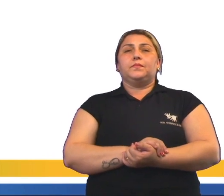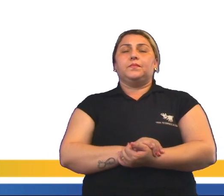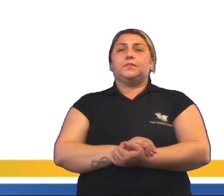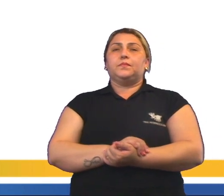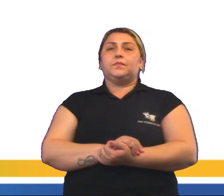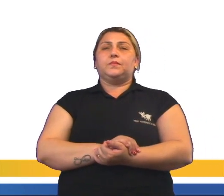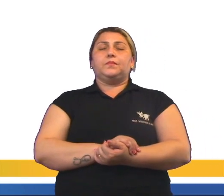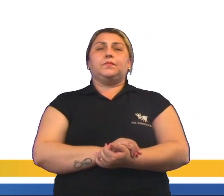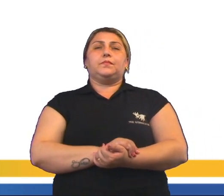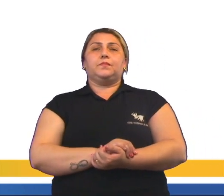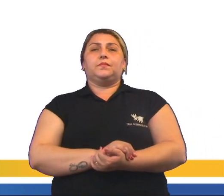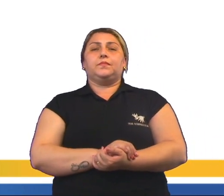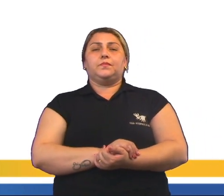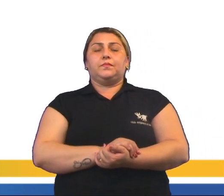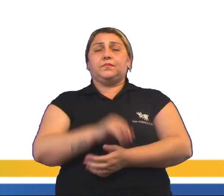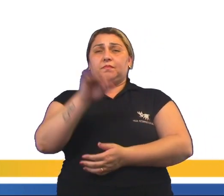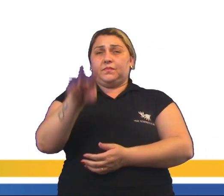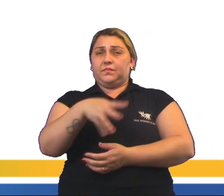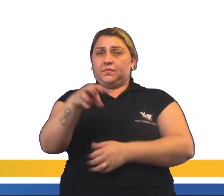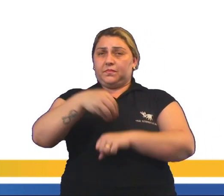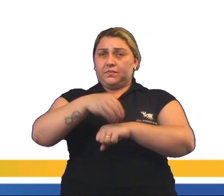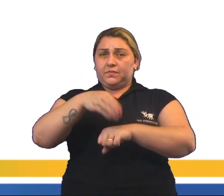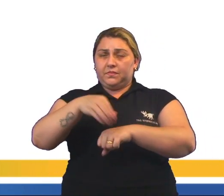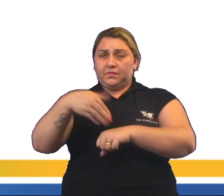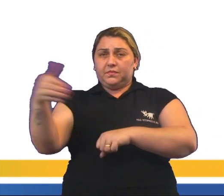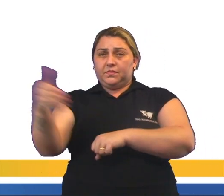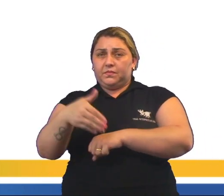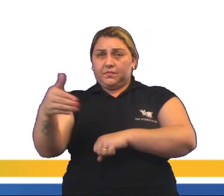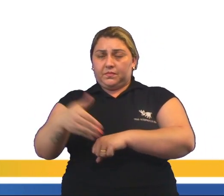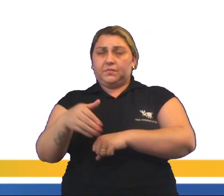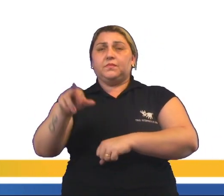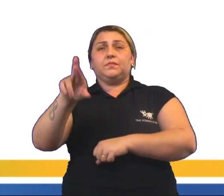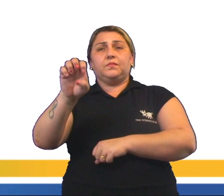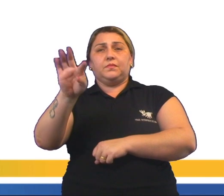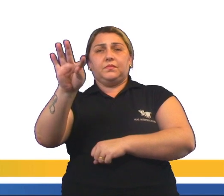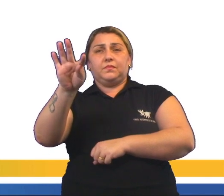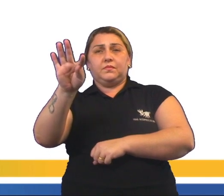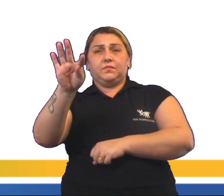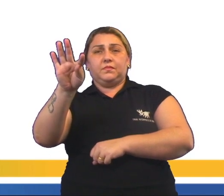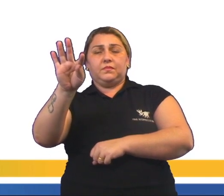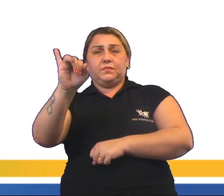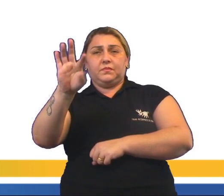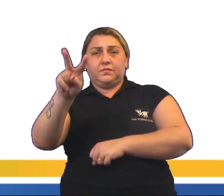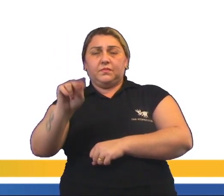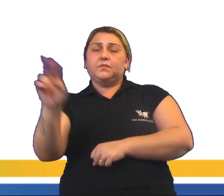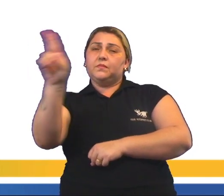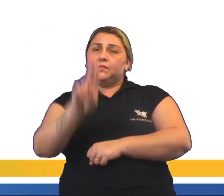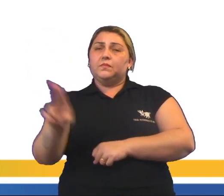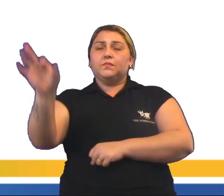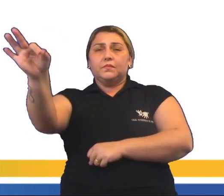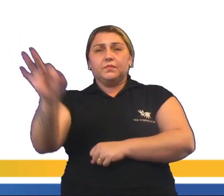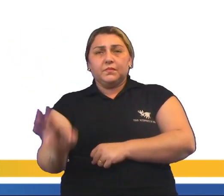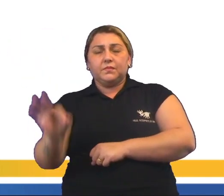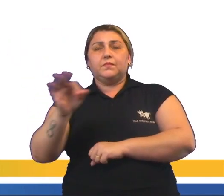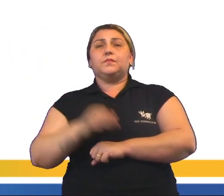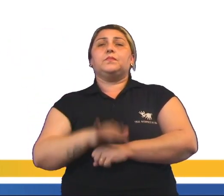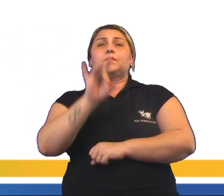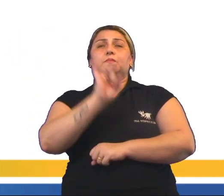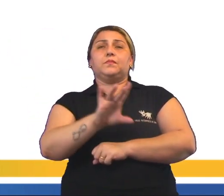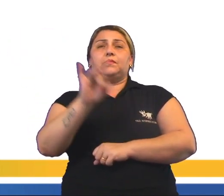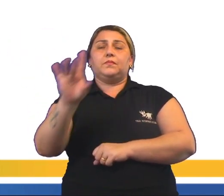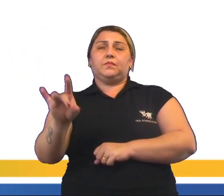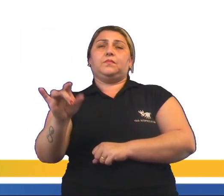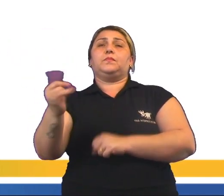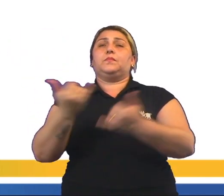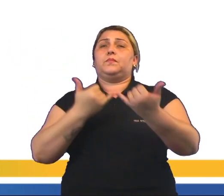sentido aí, olha. Na tabela de distribuição de frequência relativa, utiliza-se porcentagem em que cada